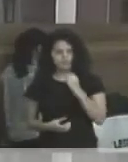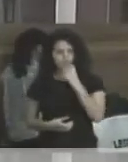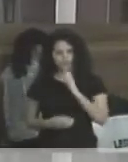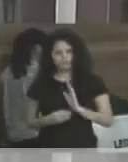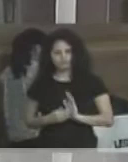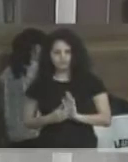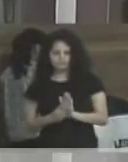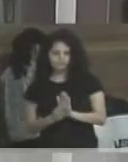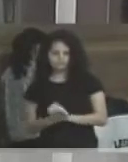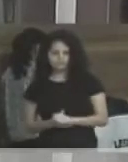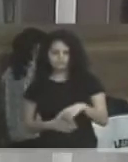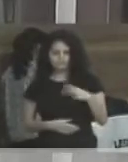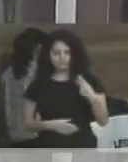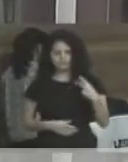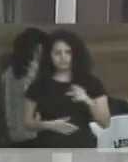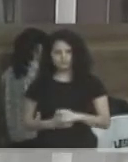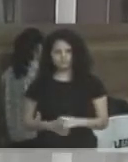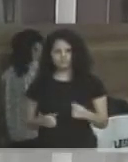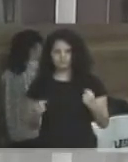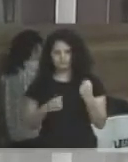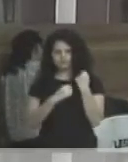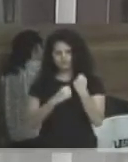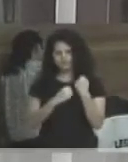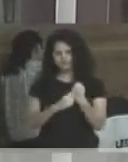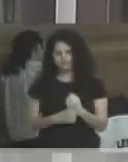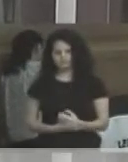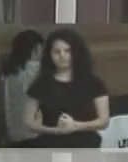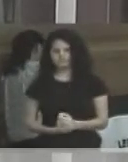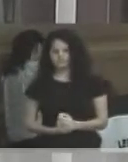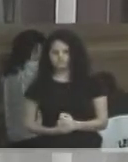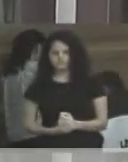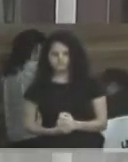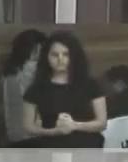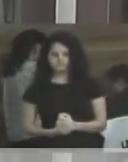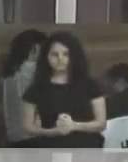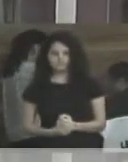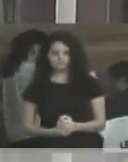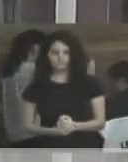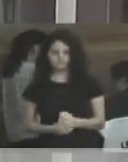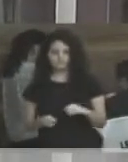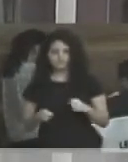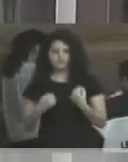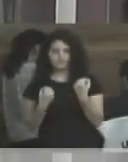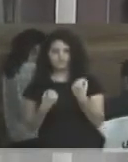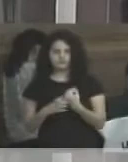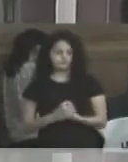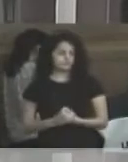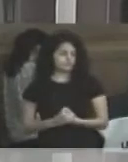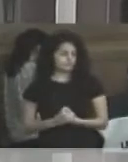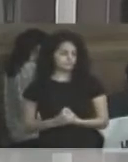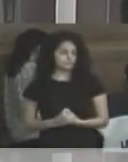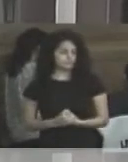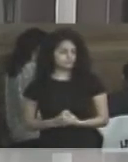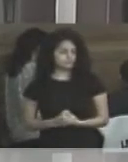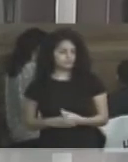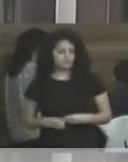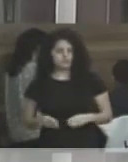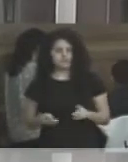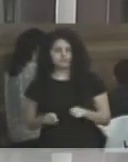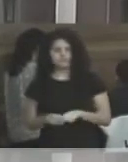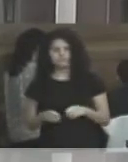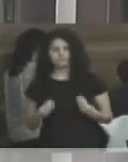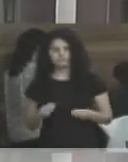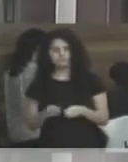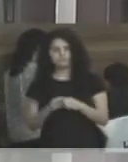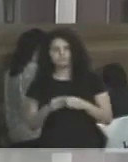Elinho, que é um guerreiro, um combatente no setor de metalúrgico, da indústria naval na nossa Câmara. É